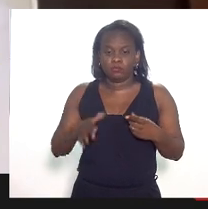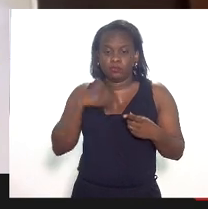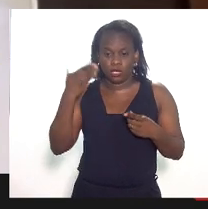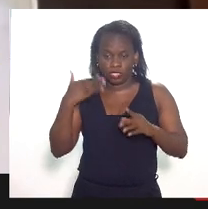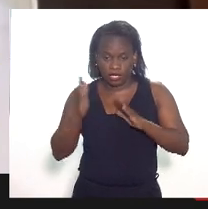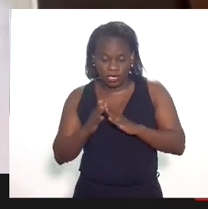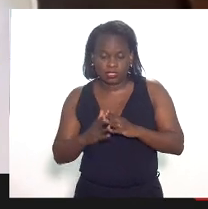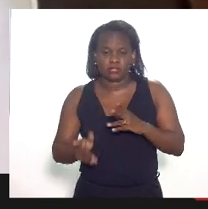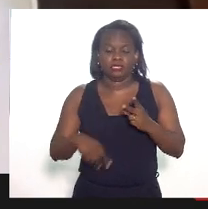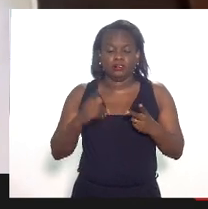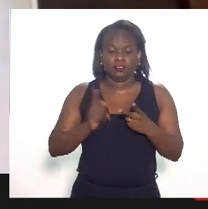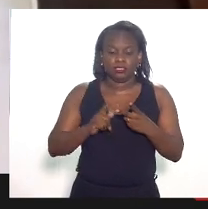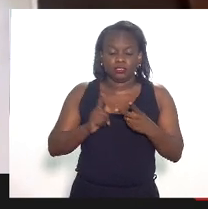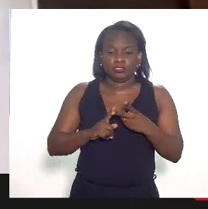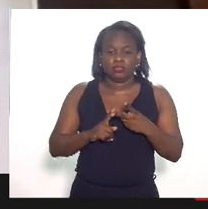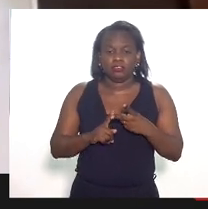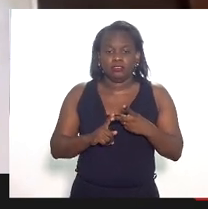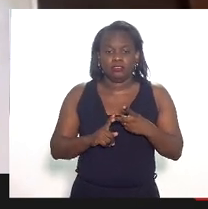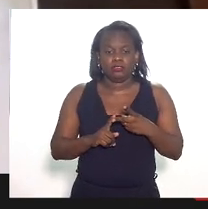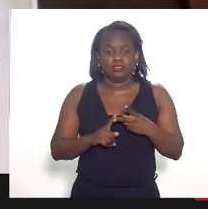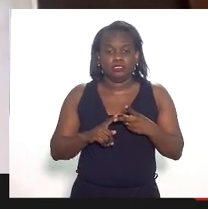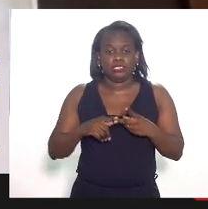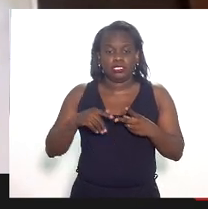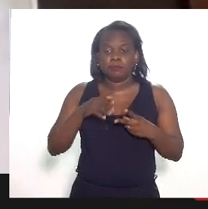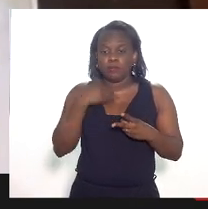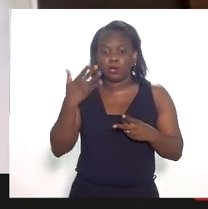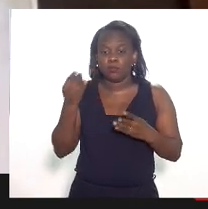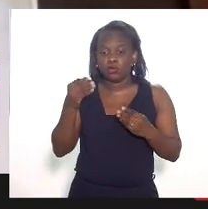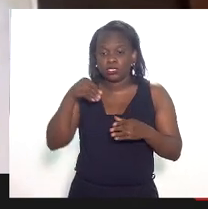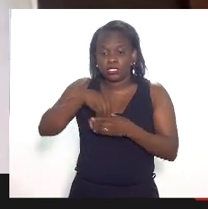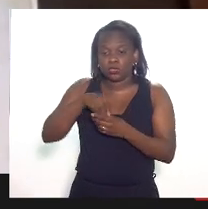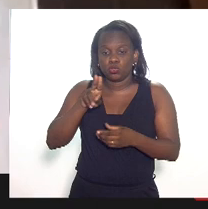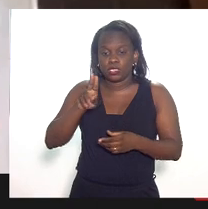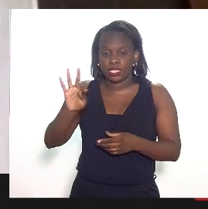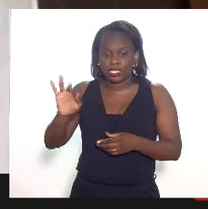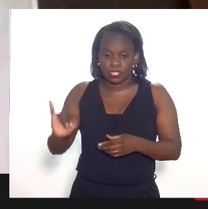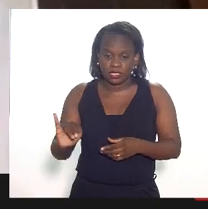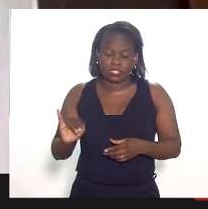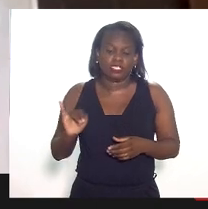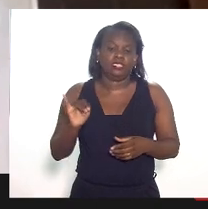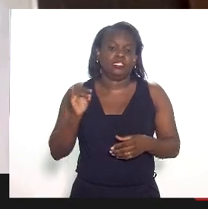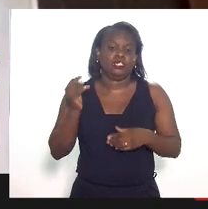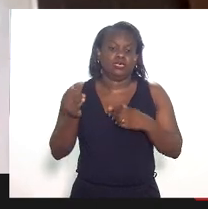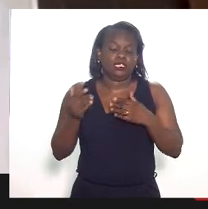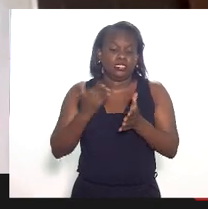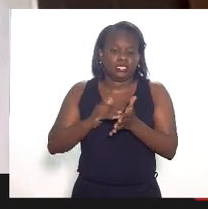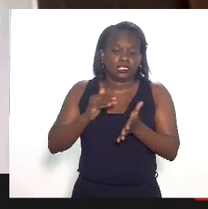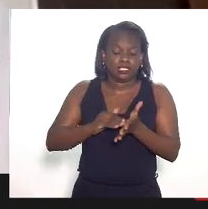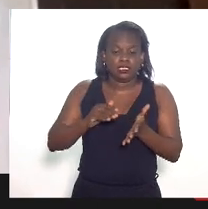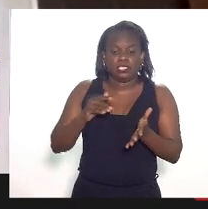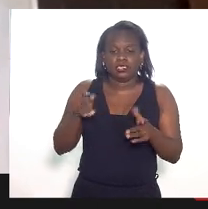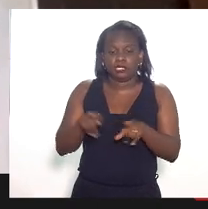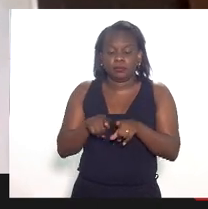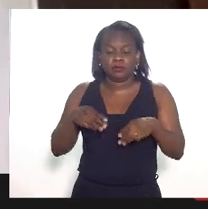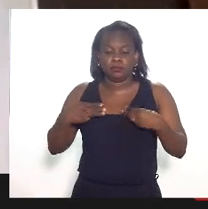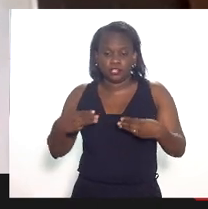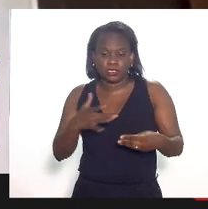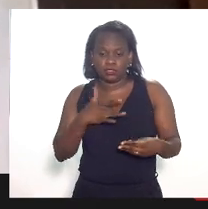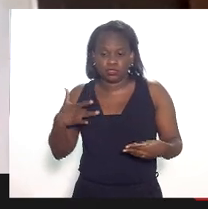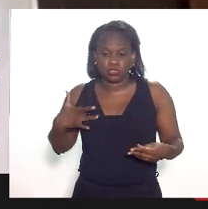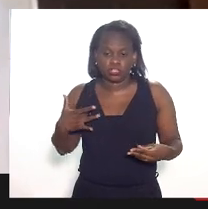falecidos em casa e o segundo bloco sobre alta letalidade da UTI, nas UTIs e o que é que as secretarias e o Ministério da